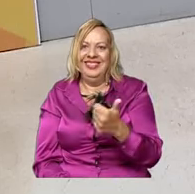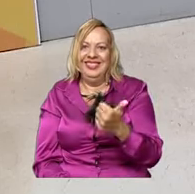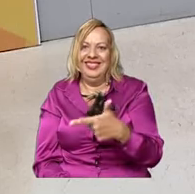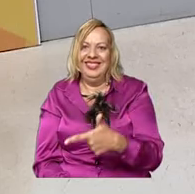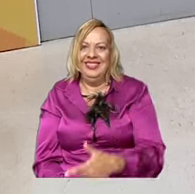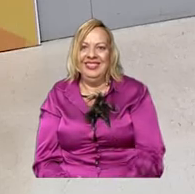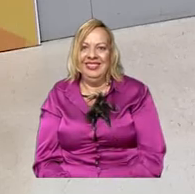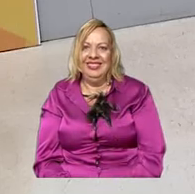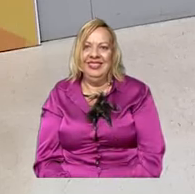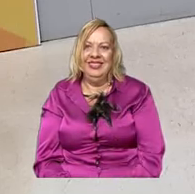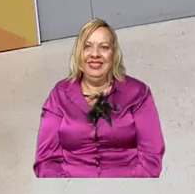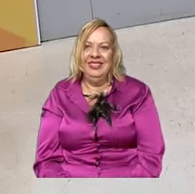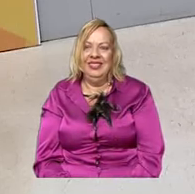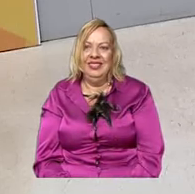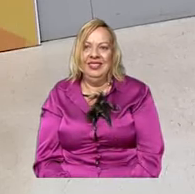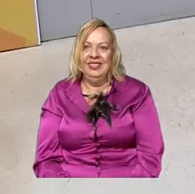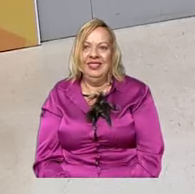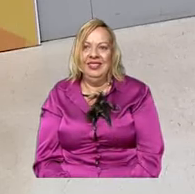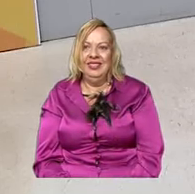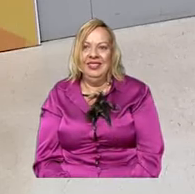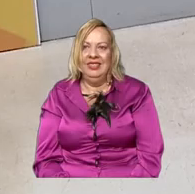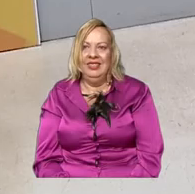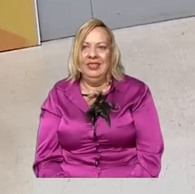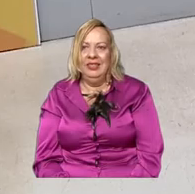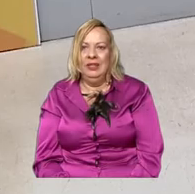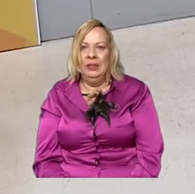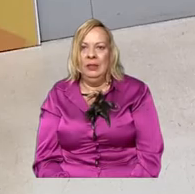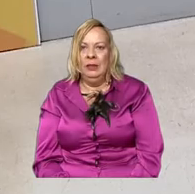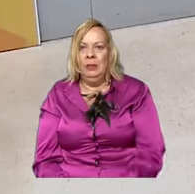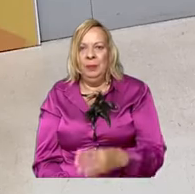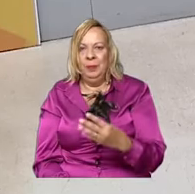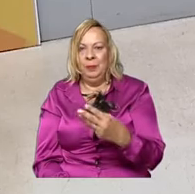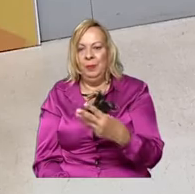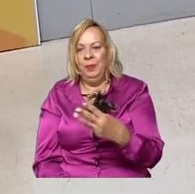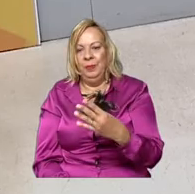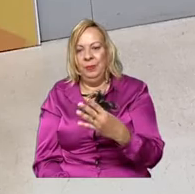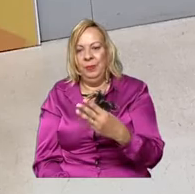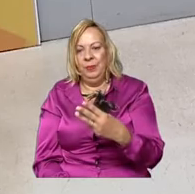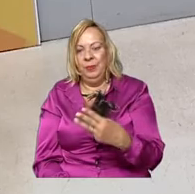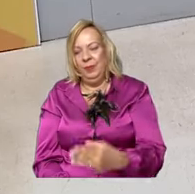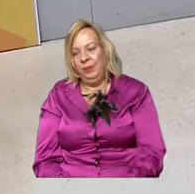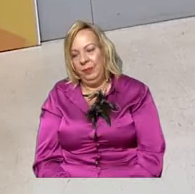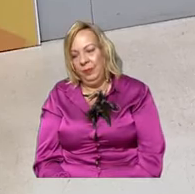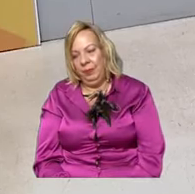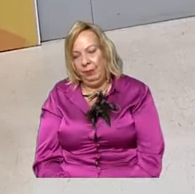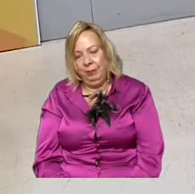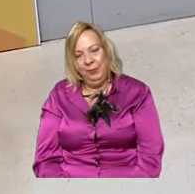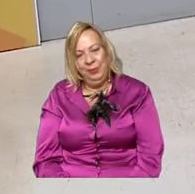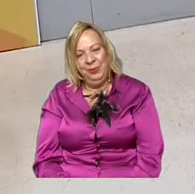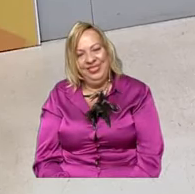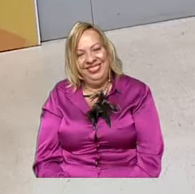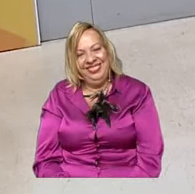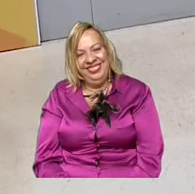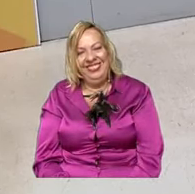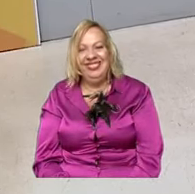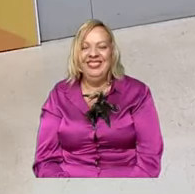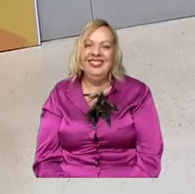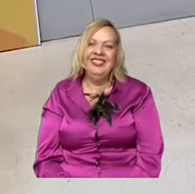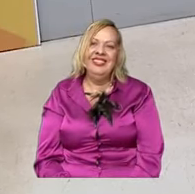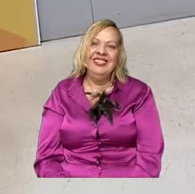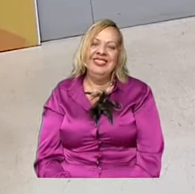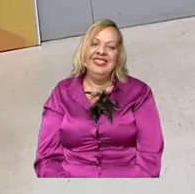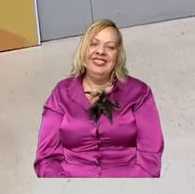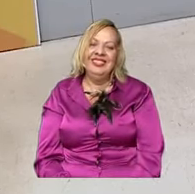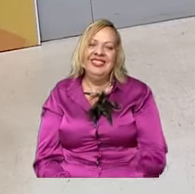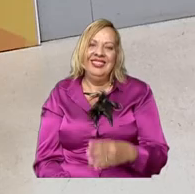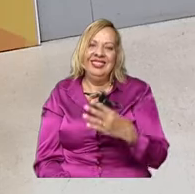Marque 12. 12 subiu, saiu 12. Sobe 43. 43. Vem que vem com o